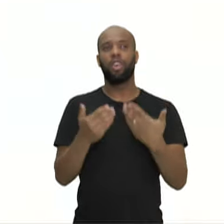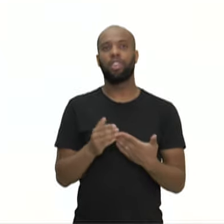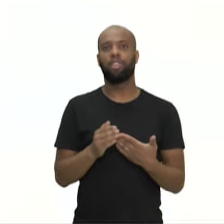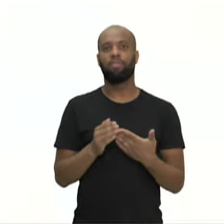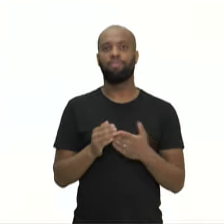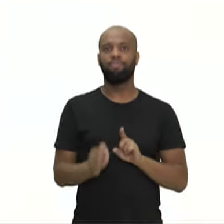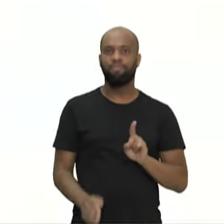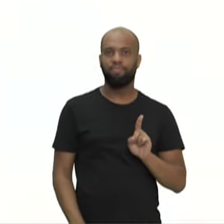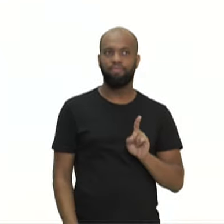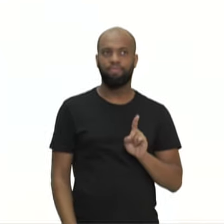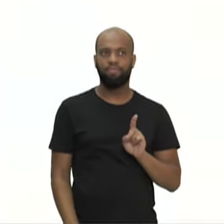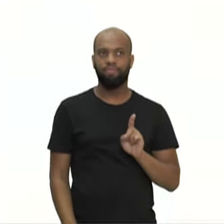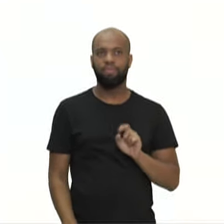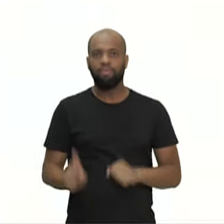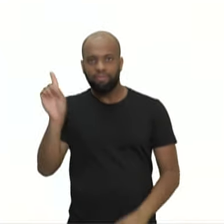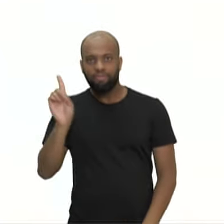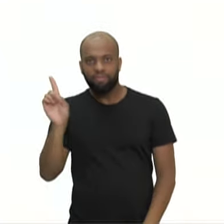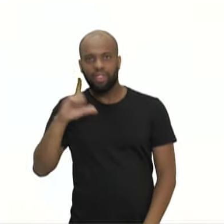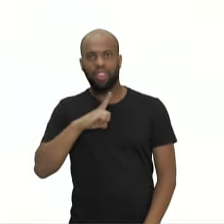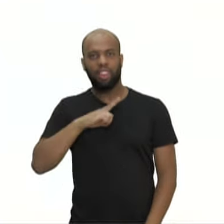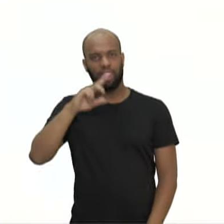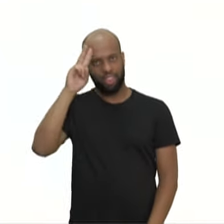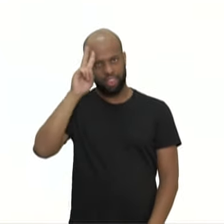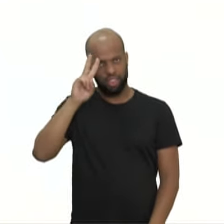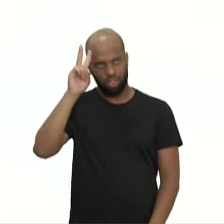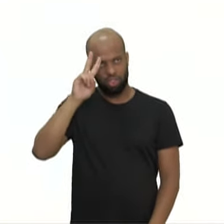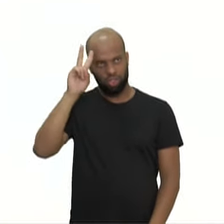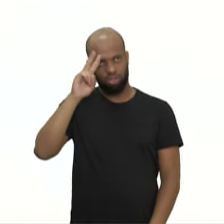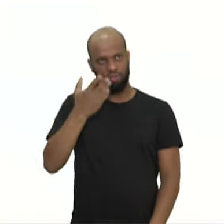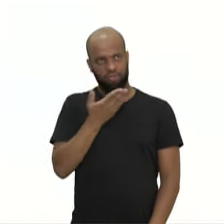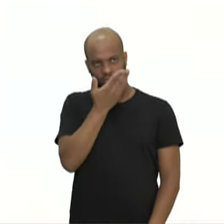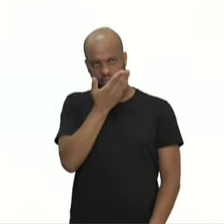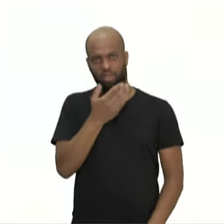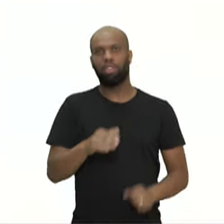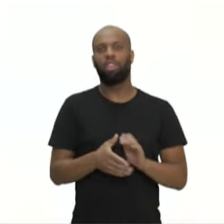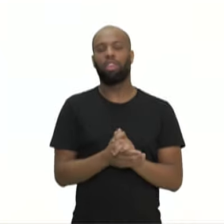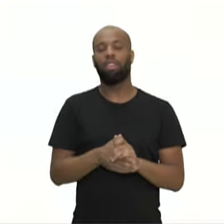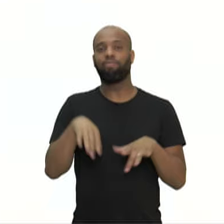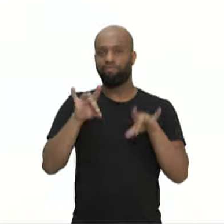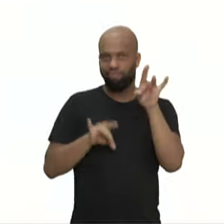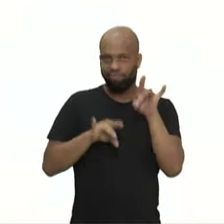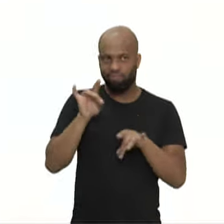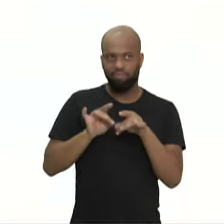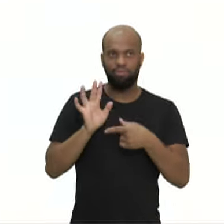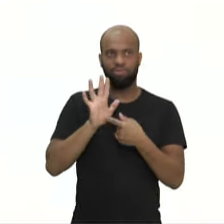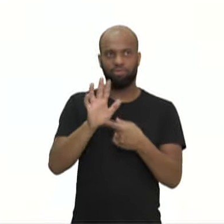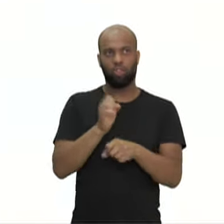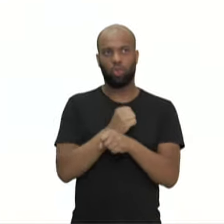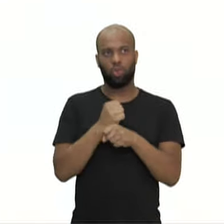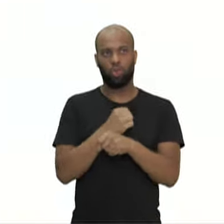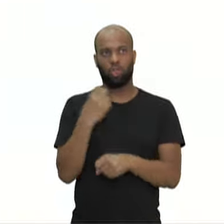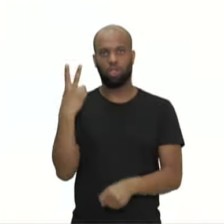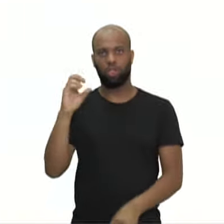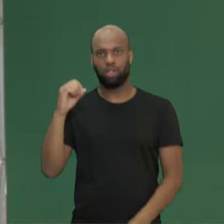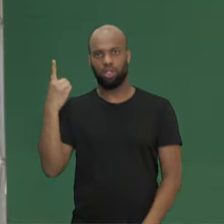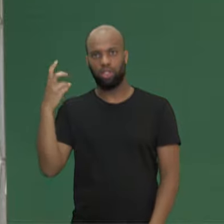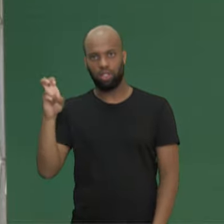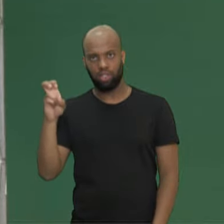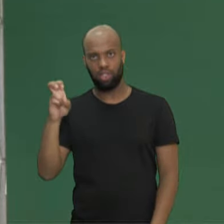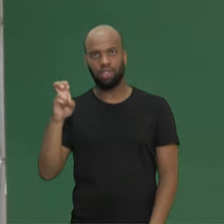um espetáculo, Histórias de Acostamentos, que foi apresentado em 2015 pela Companhia Palavração da Universidade